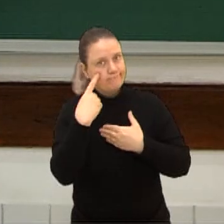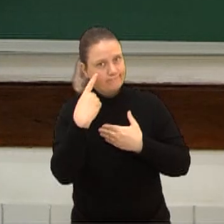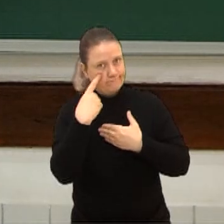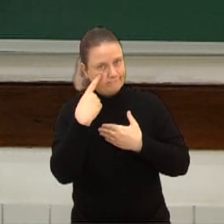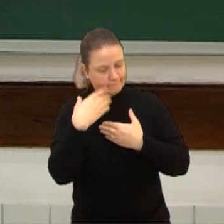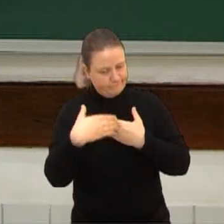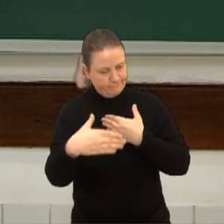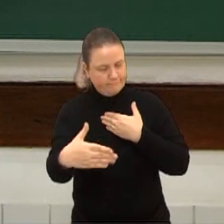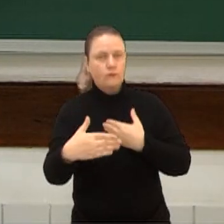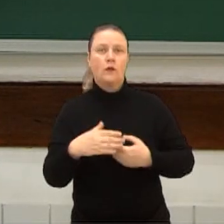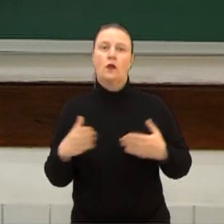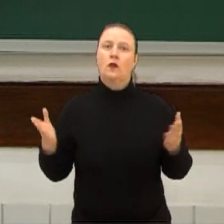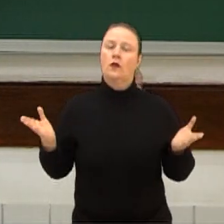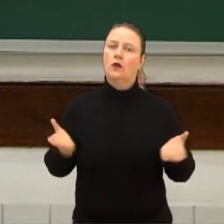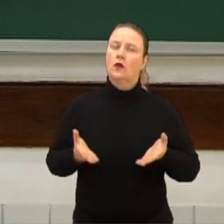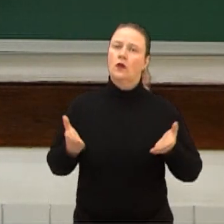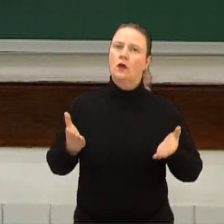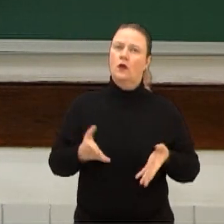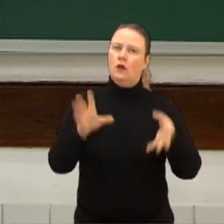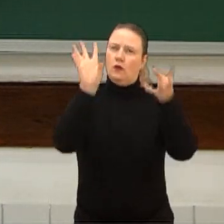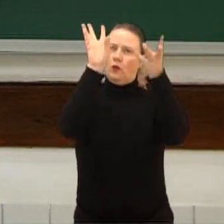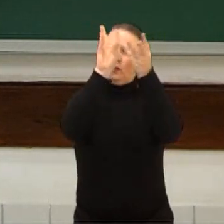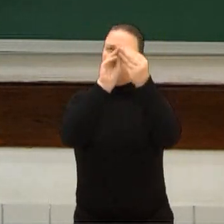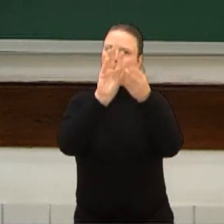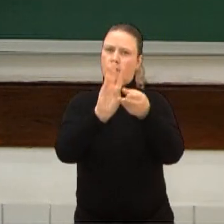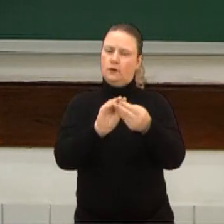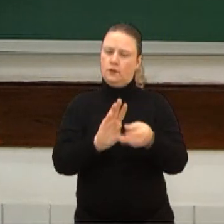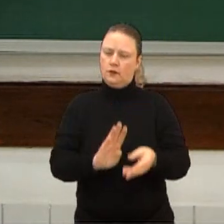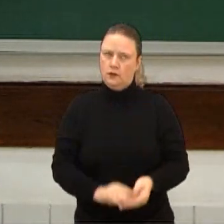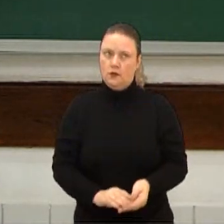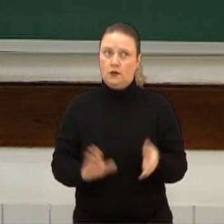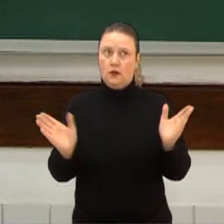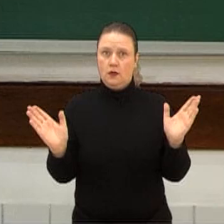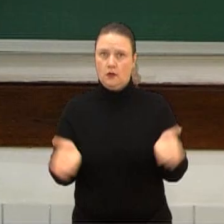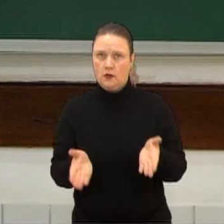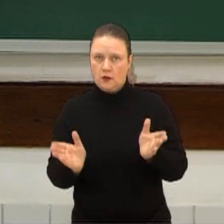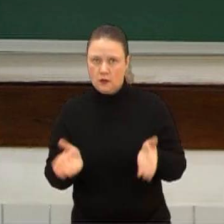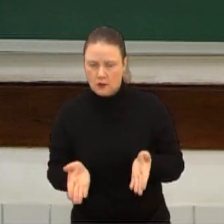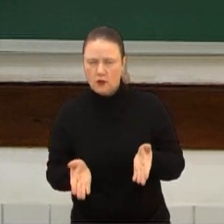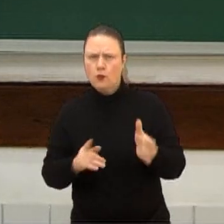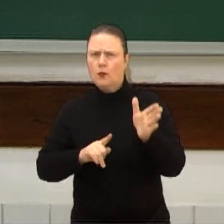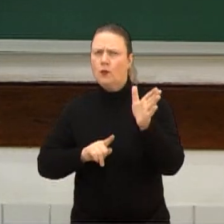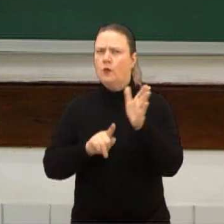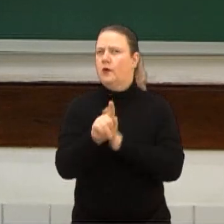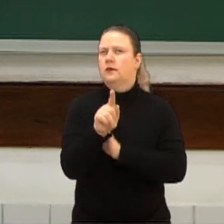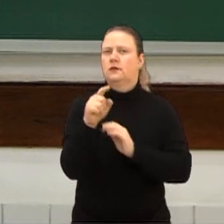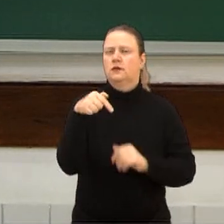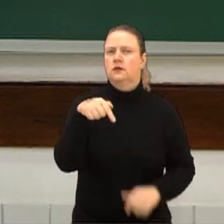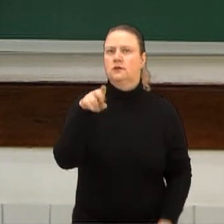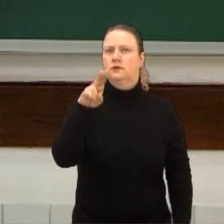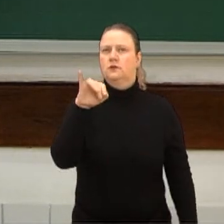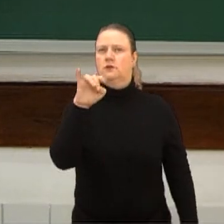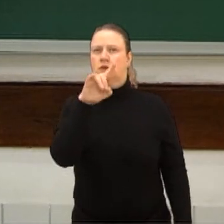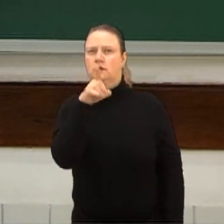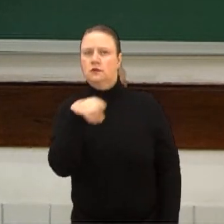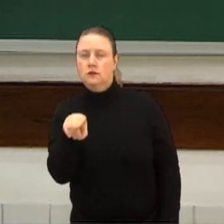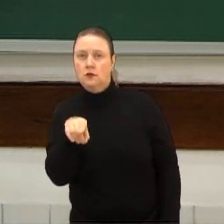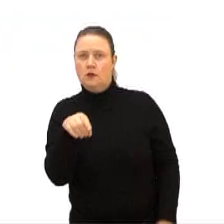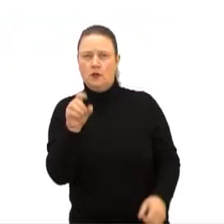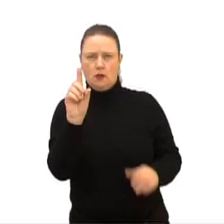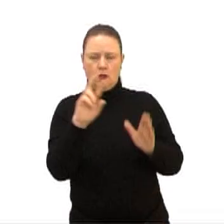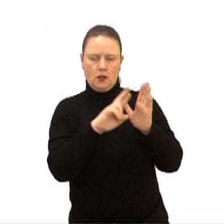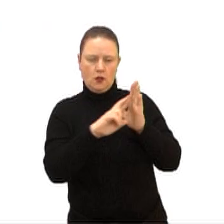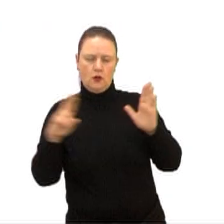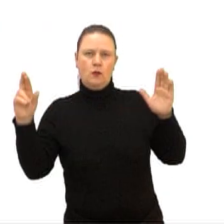seja concretizado e a gente faça uma revisãozinha legal, eu quero que vocês executem esse quiz com marcação da atividade